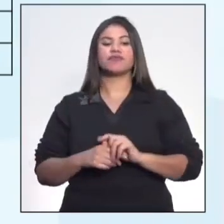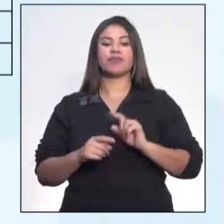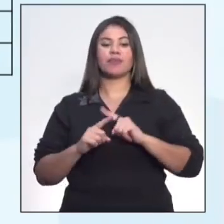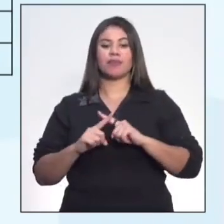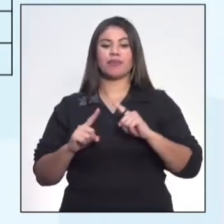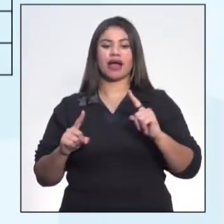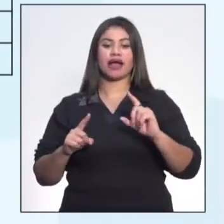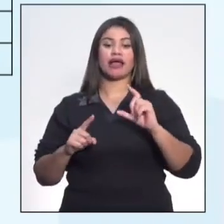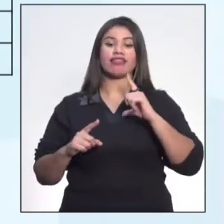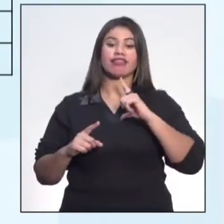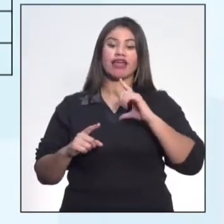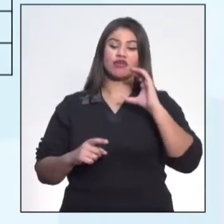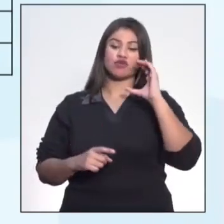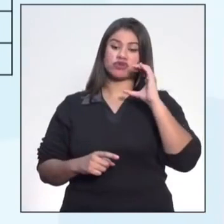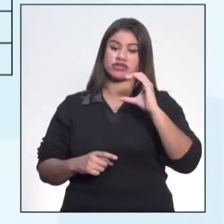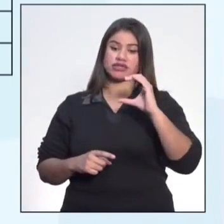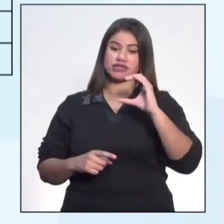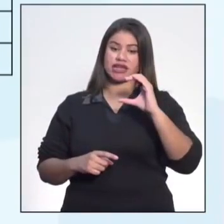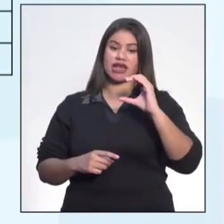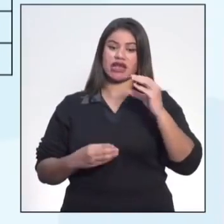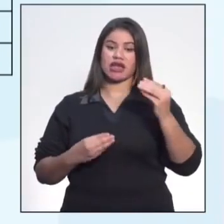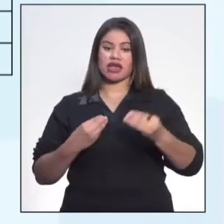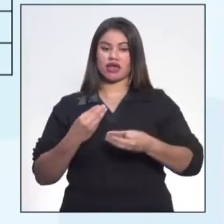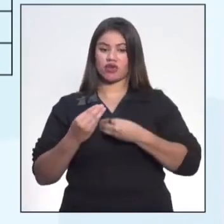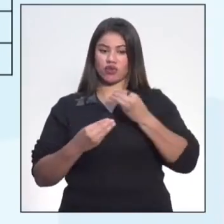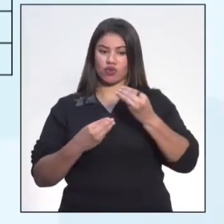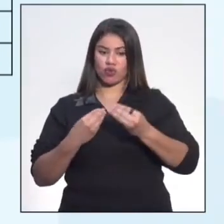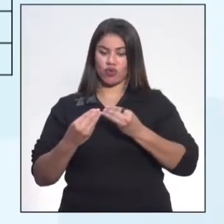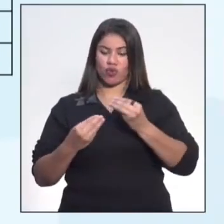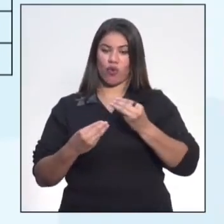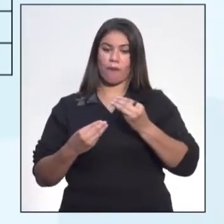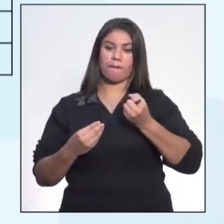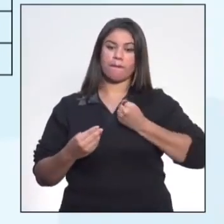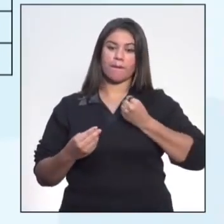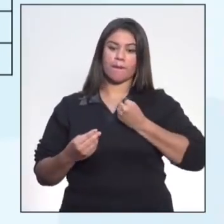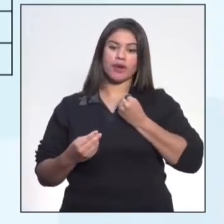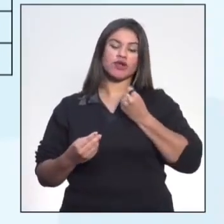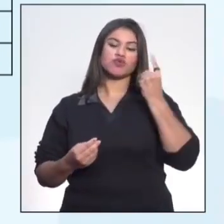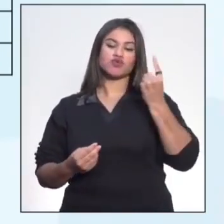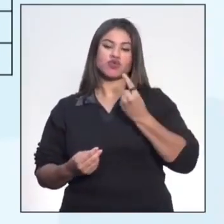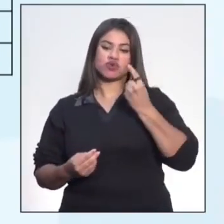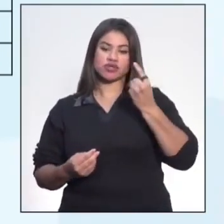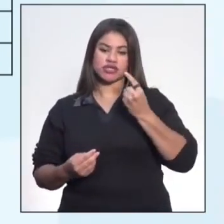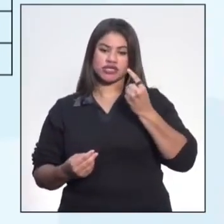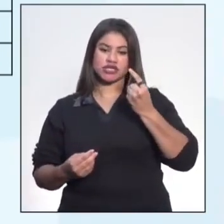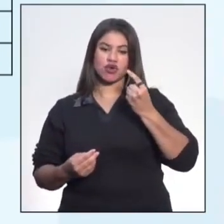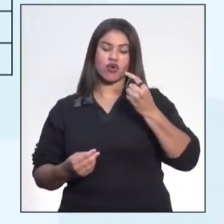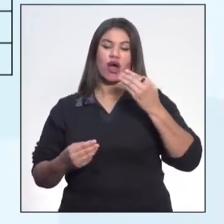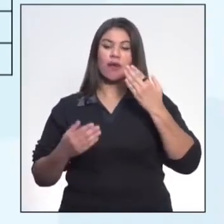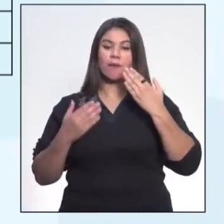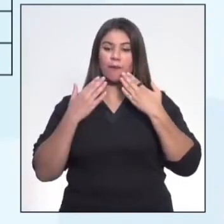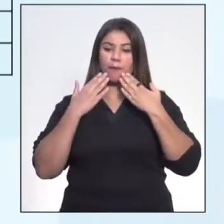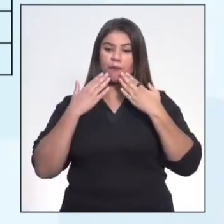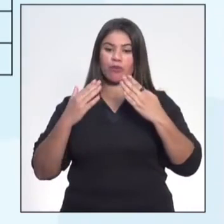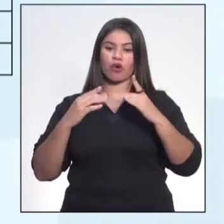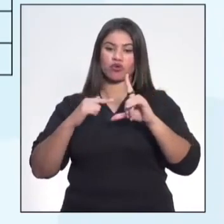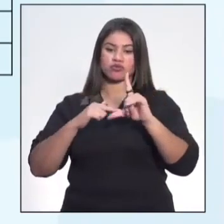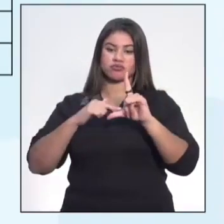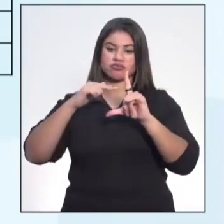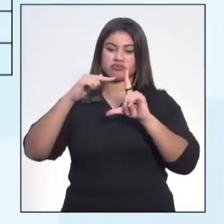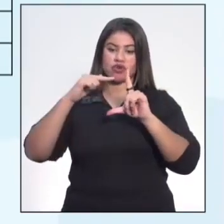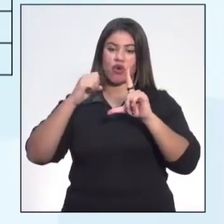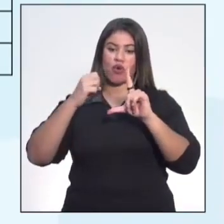c, esse número do c, que é o meu termo independente, ele vai indicar quanto que deslocou em relação ao